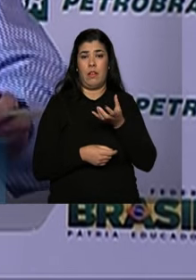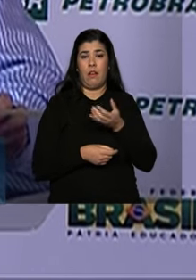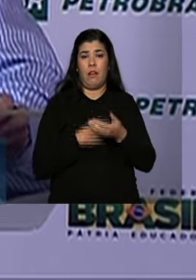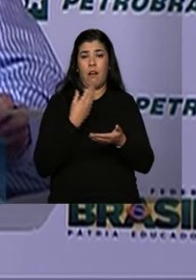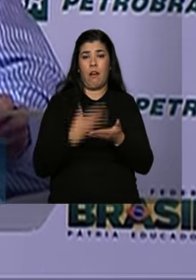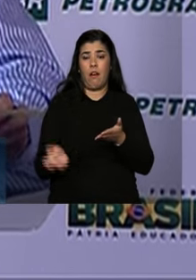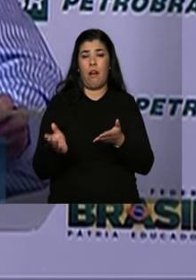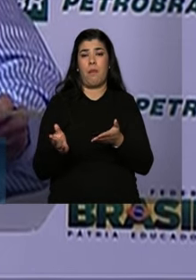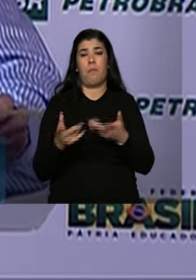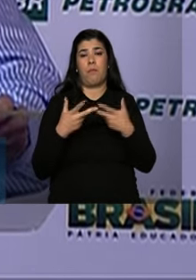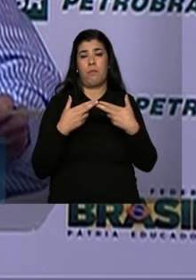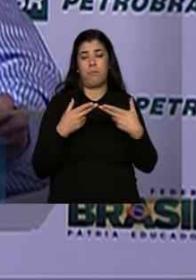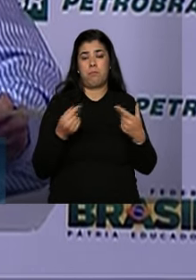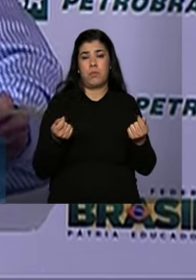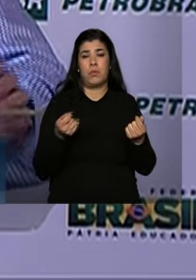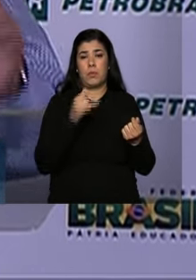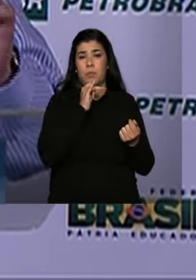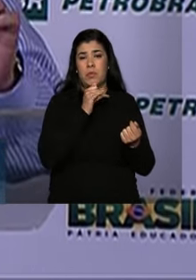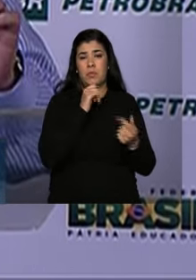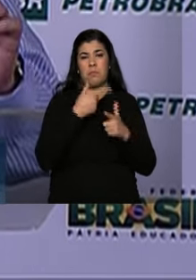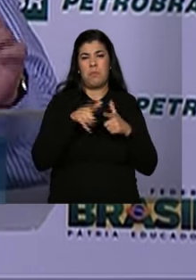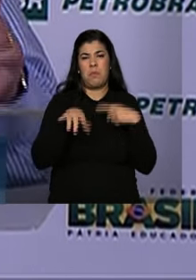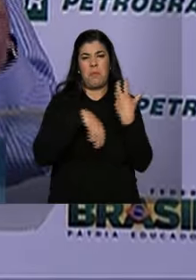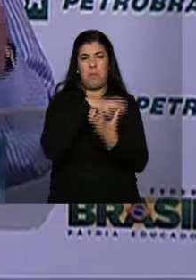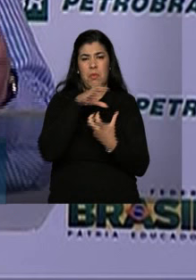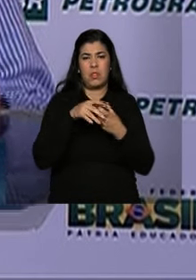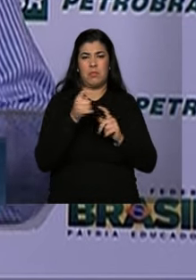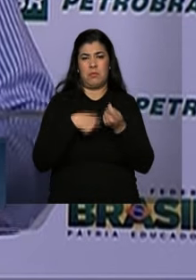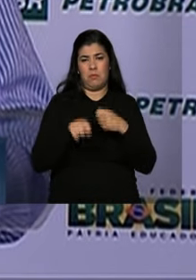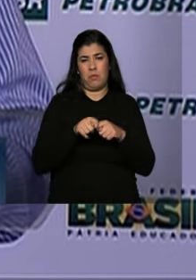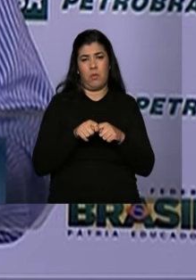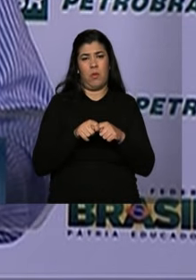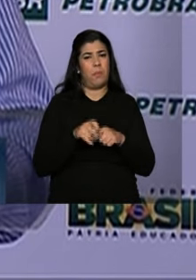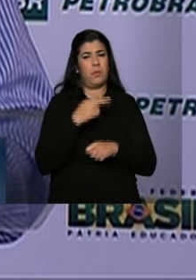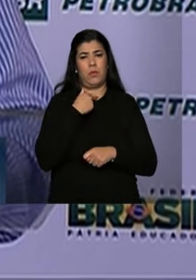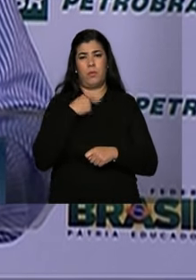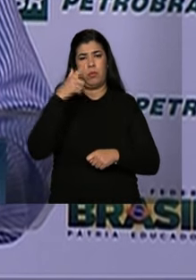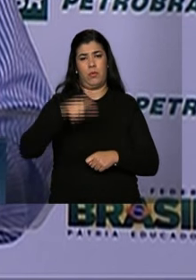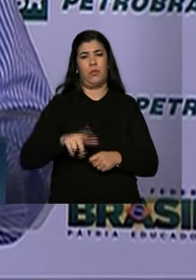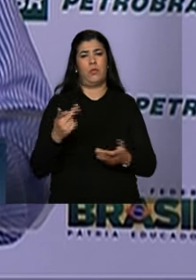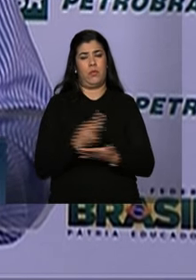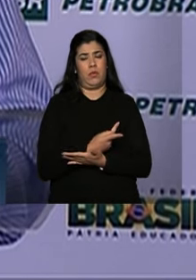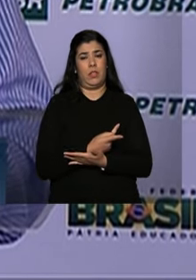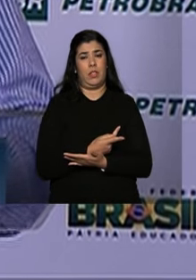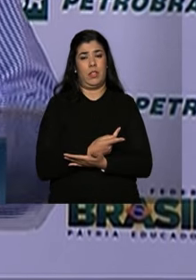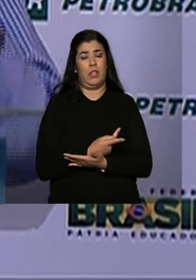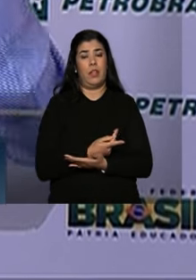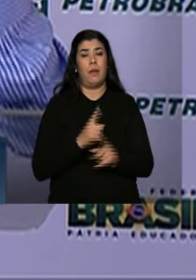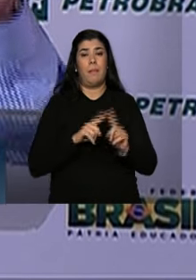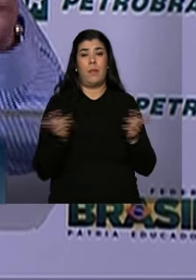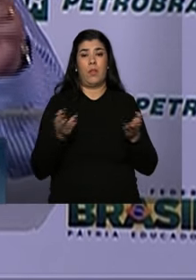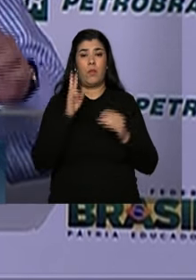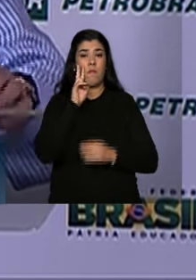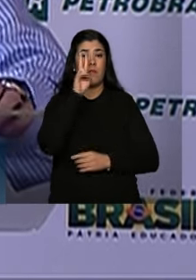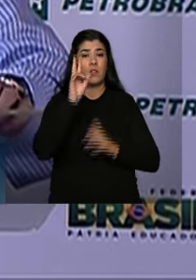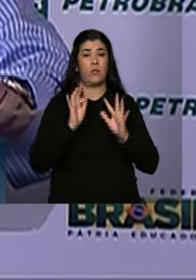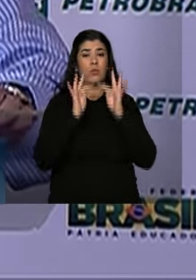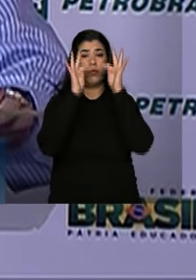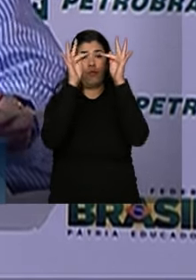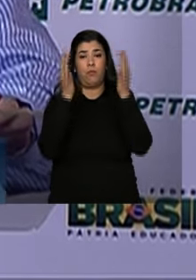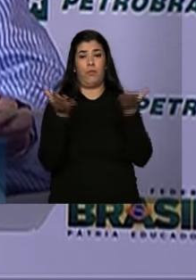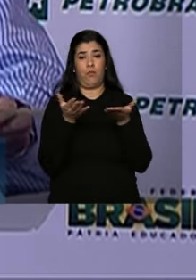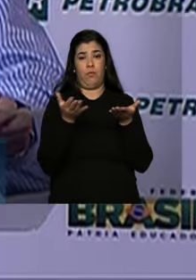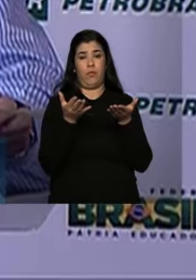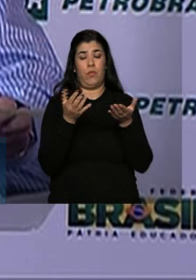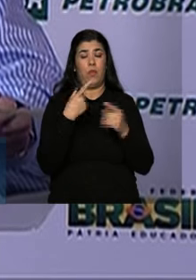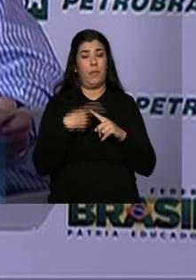nossa querida Petrobras, repitam. Mas nós vamos virar essa página com os olhos da companhia voltado para o futuro, em